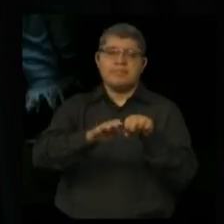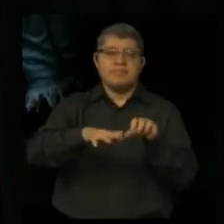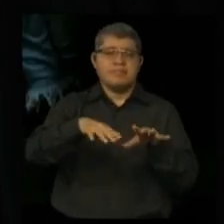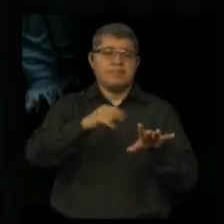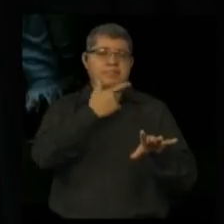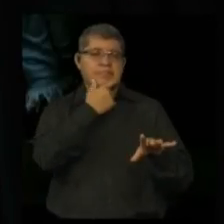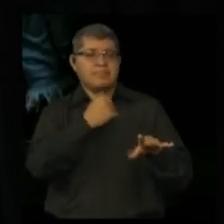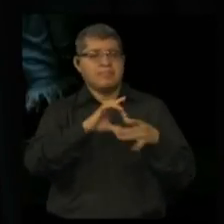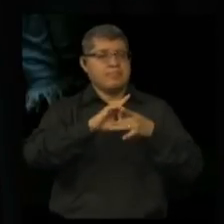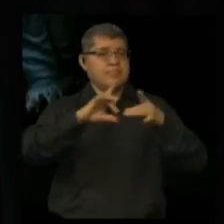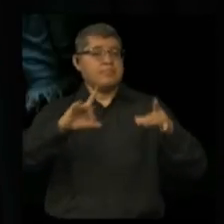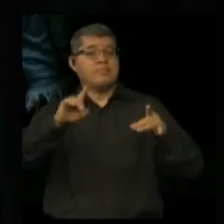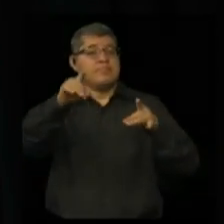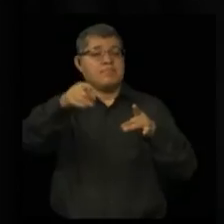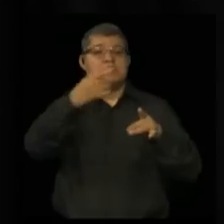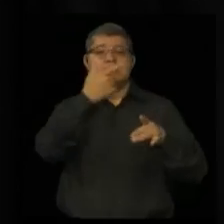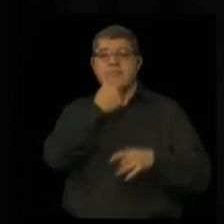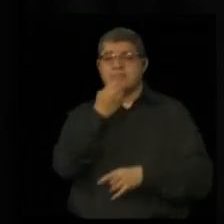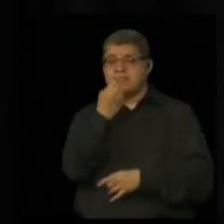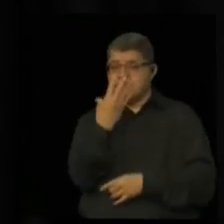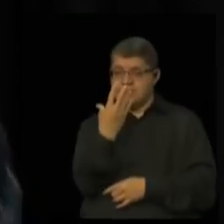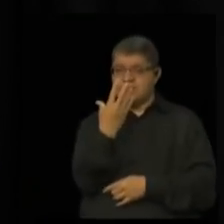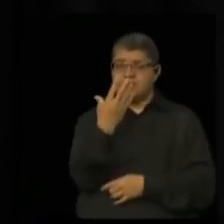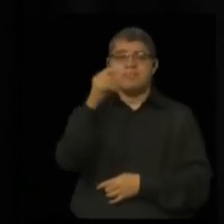O homem livre é um homem bom,